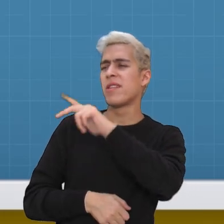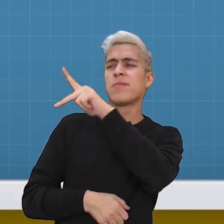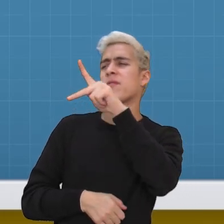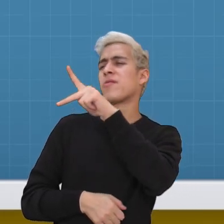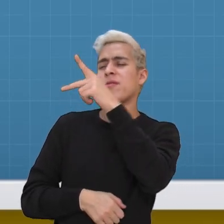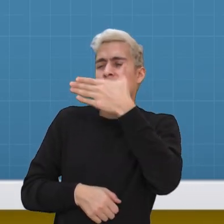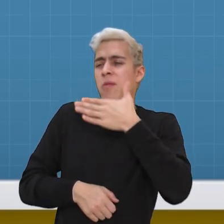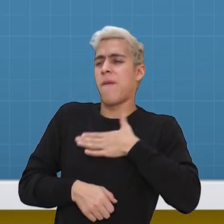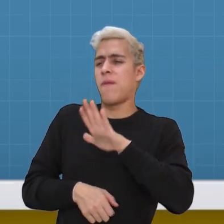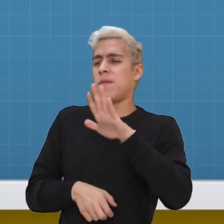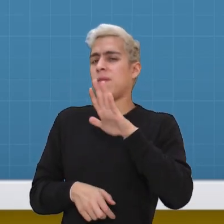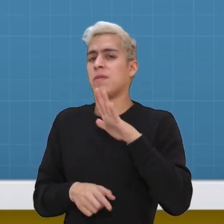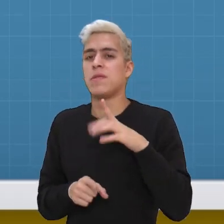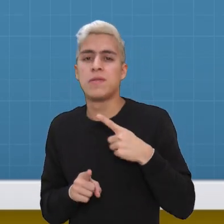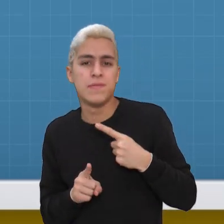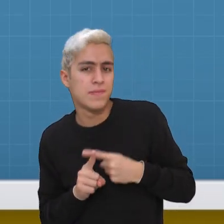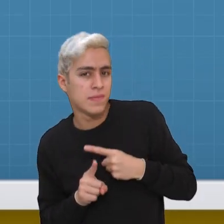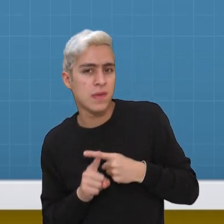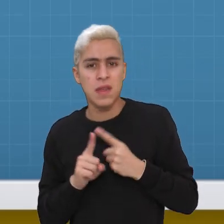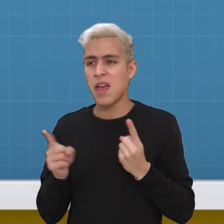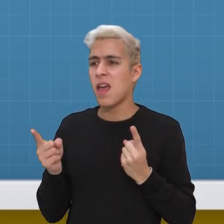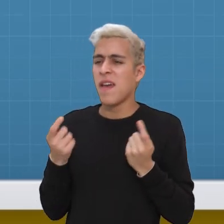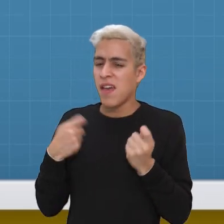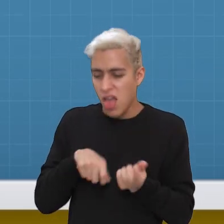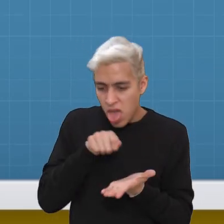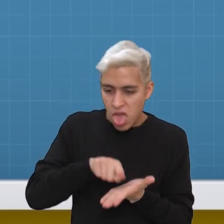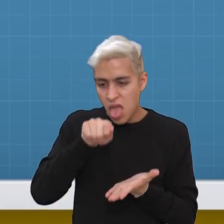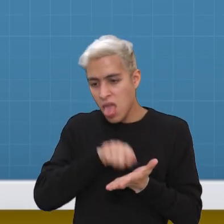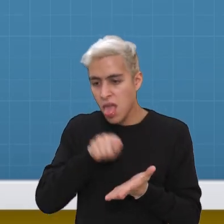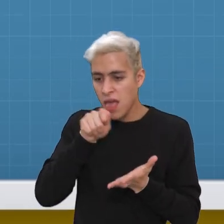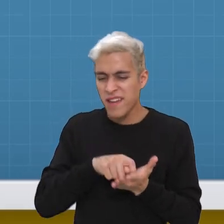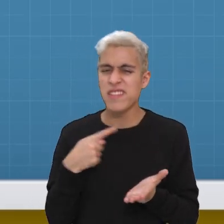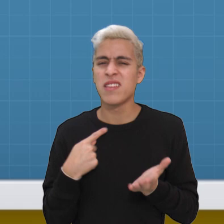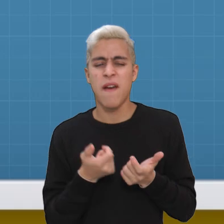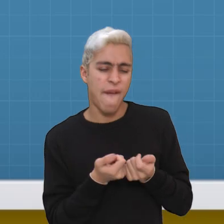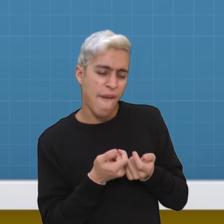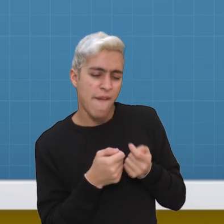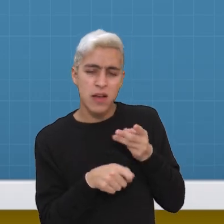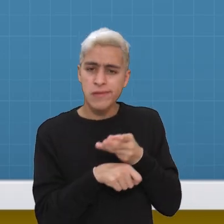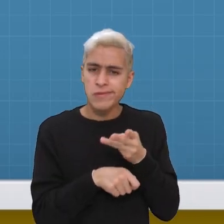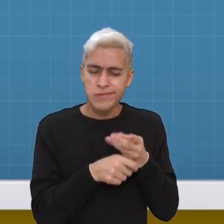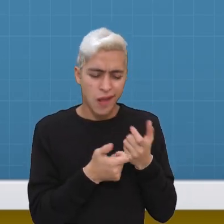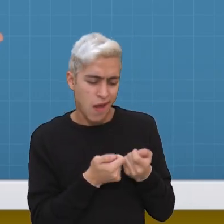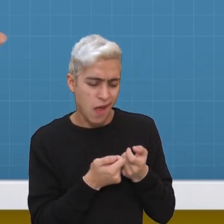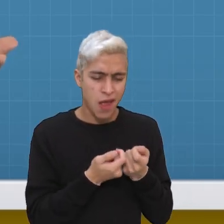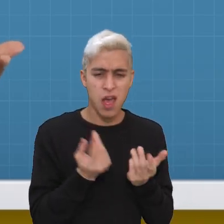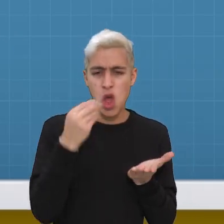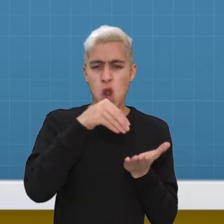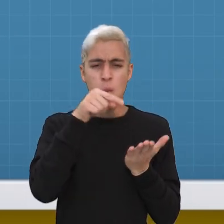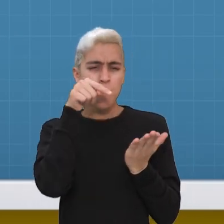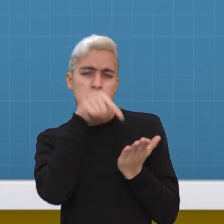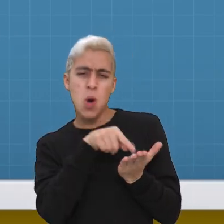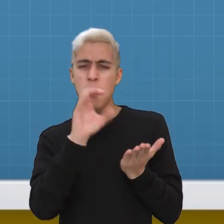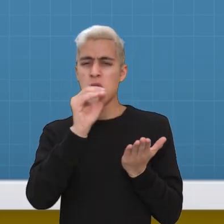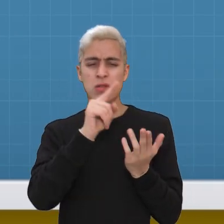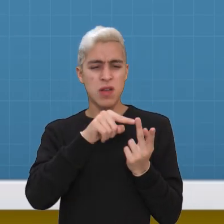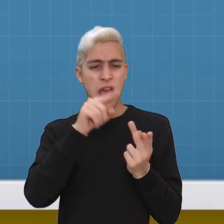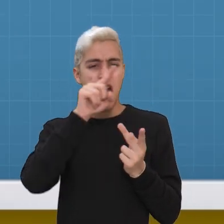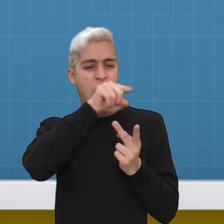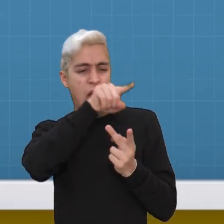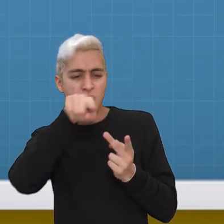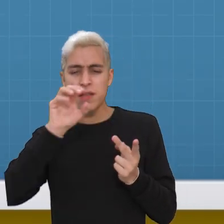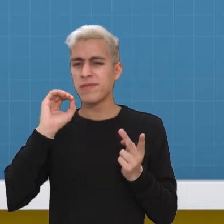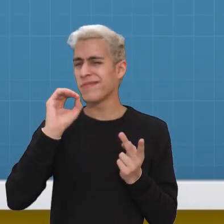aula de português porque tem que ficar escrevendo. Eu no meu WhatsApp, professora, eu não